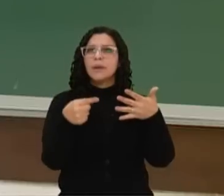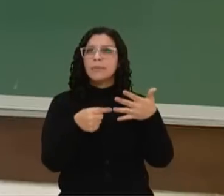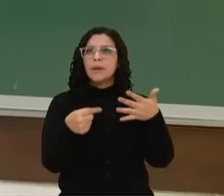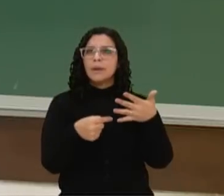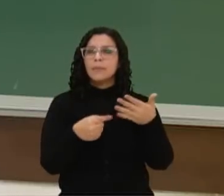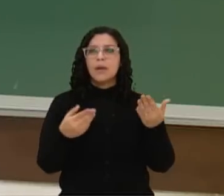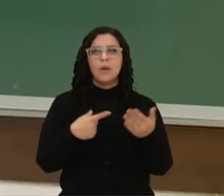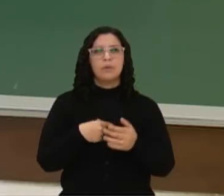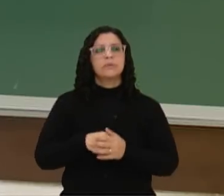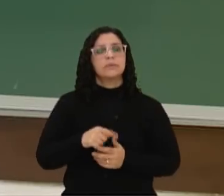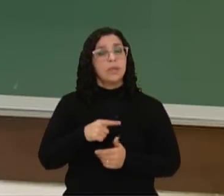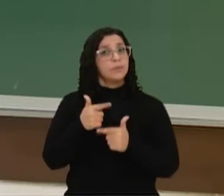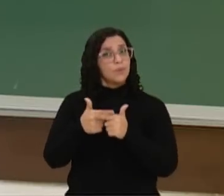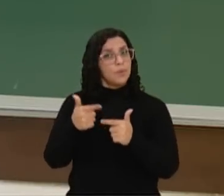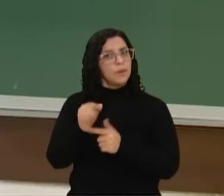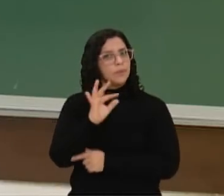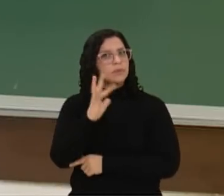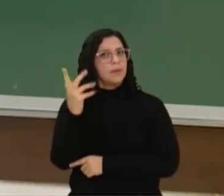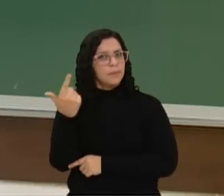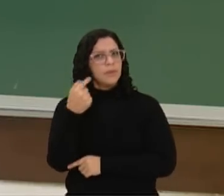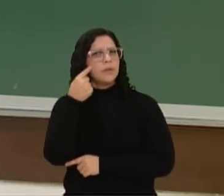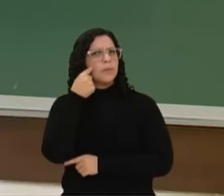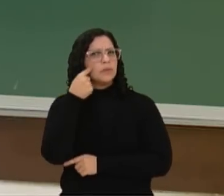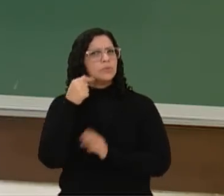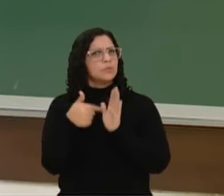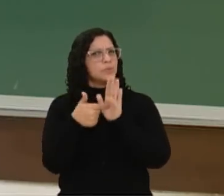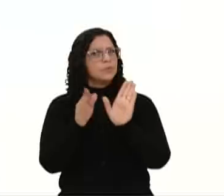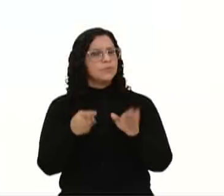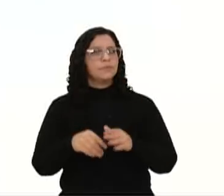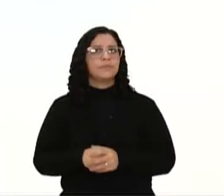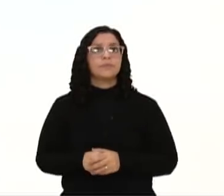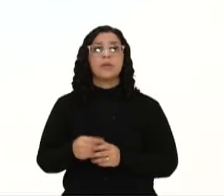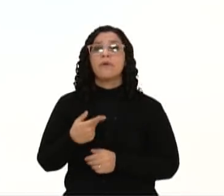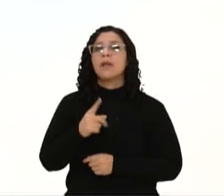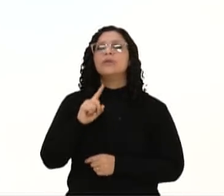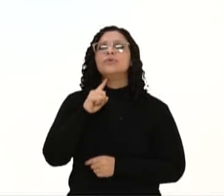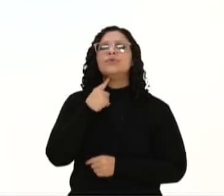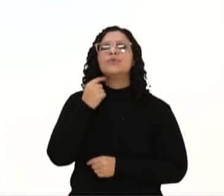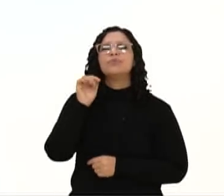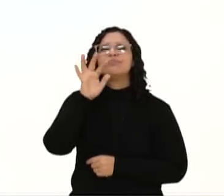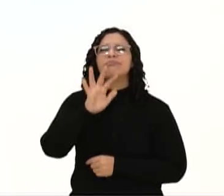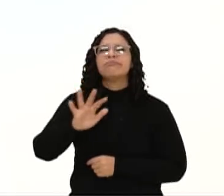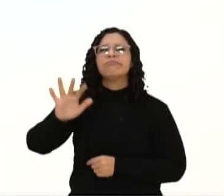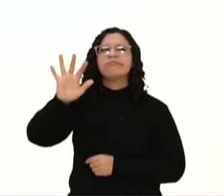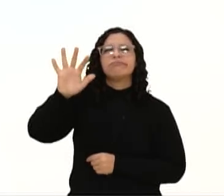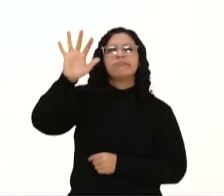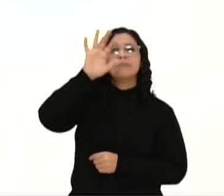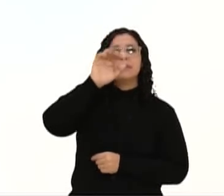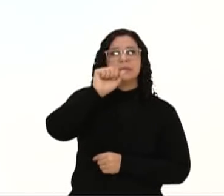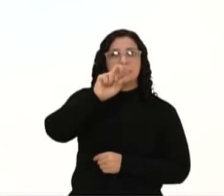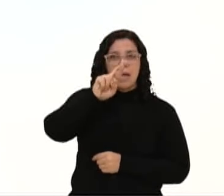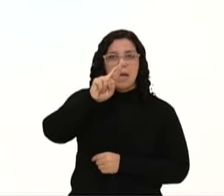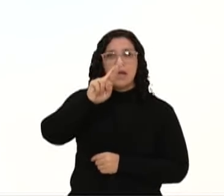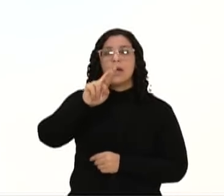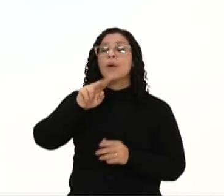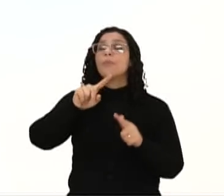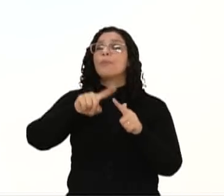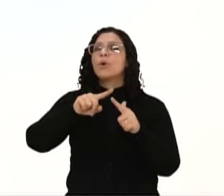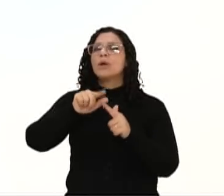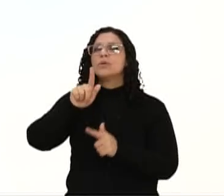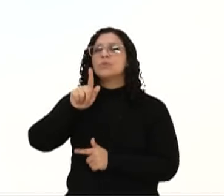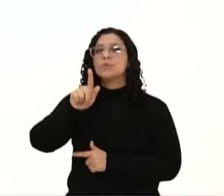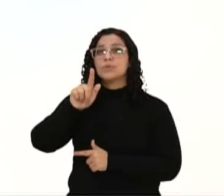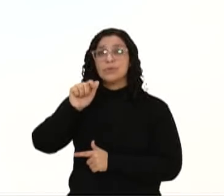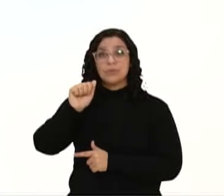pouquinho cada um dos problemas ambientais que a gente pensou ali, né? A poluição do ar por gases gerados principalmente